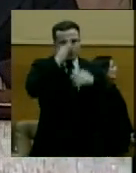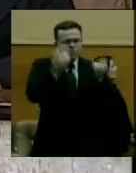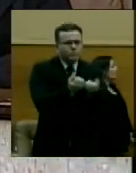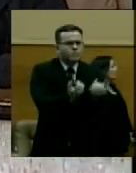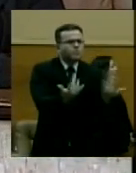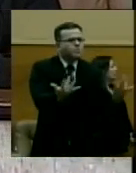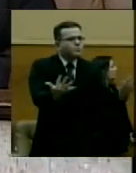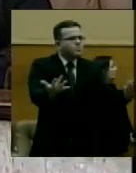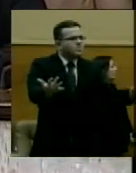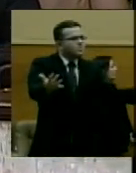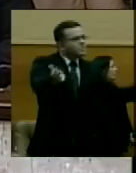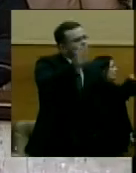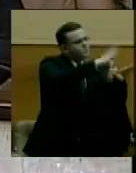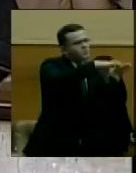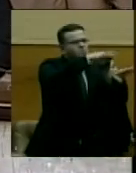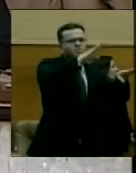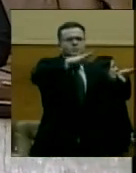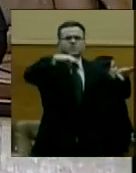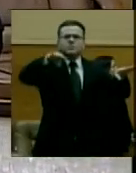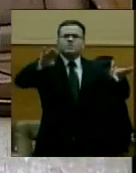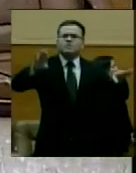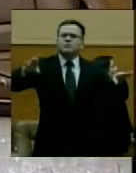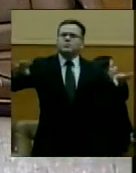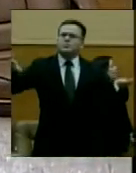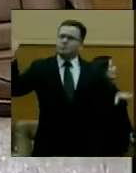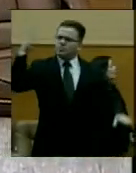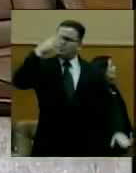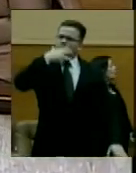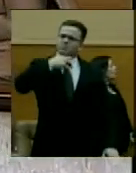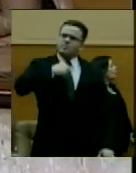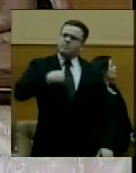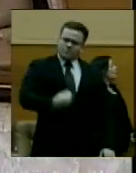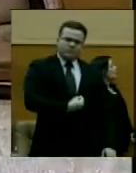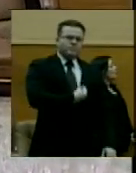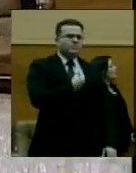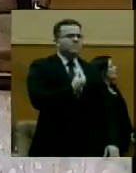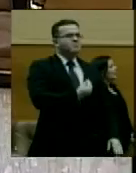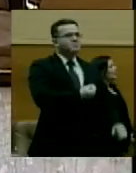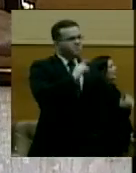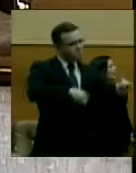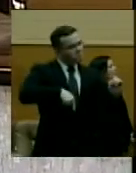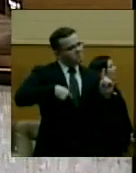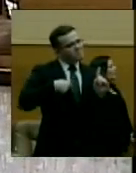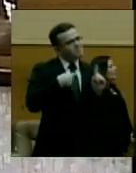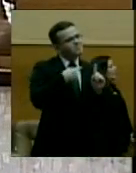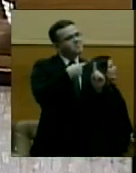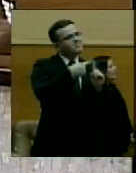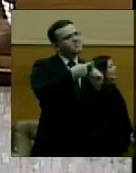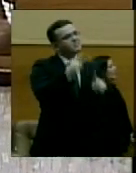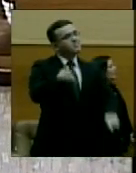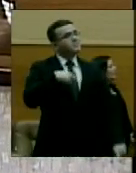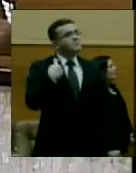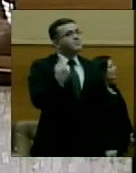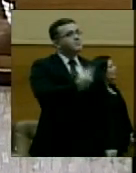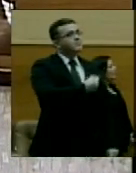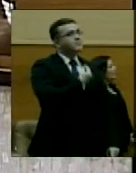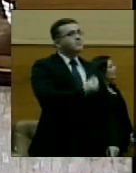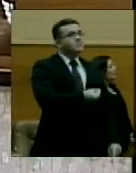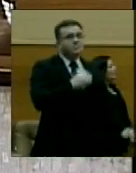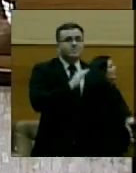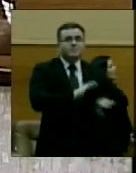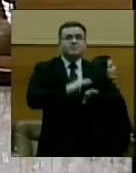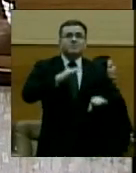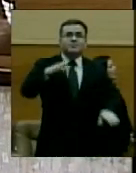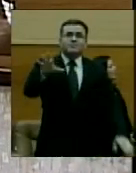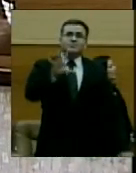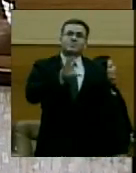somos lindos, nas canseiras cores, nossos homens têm mais vida, nossa